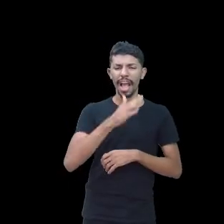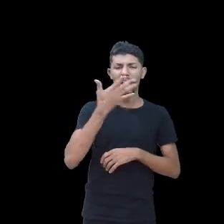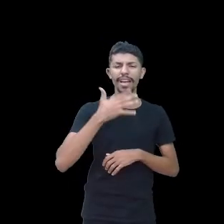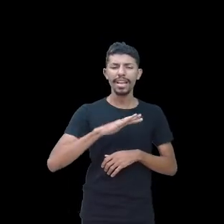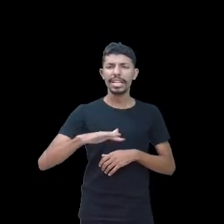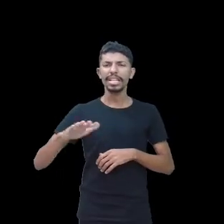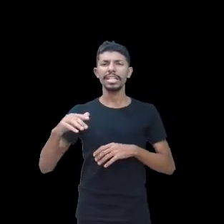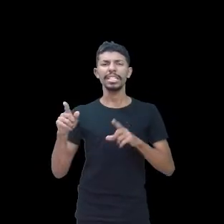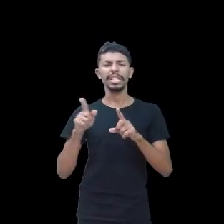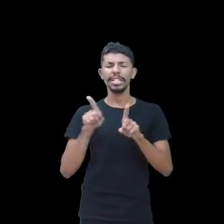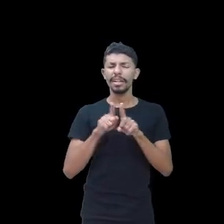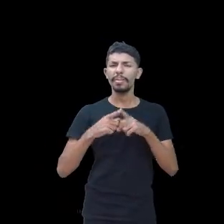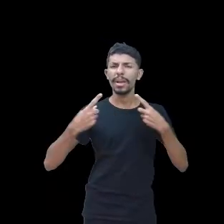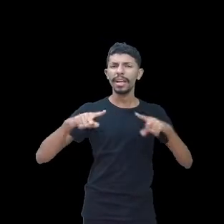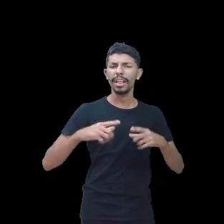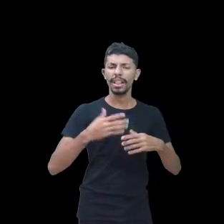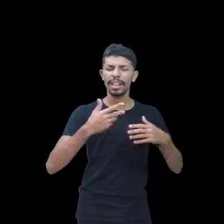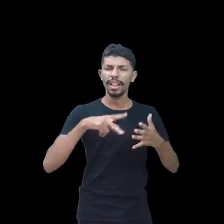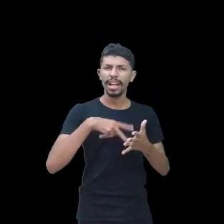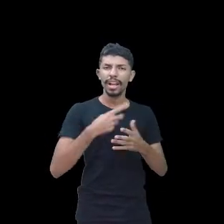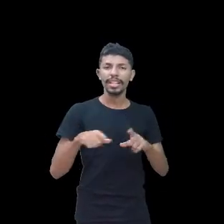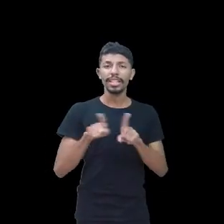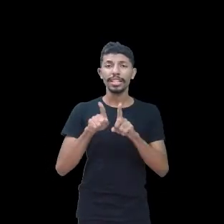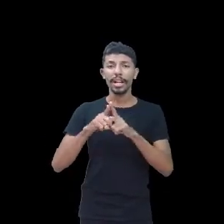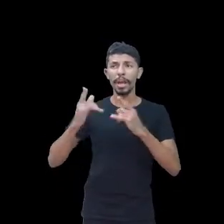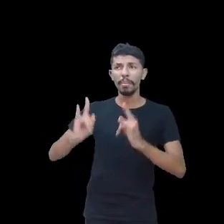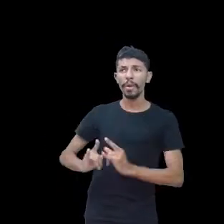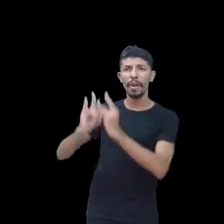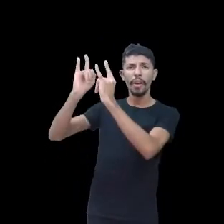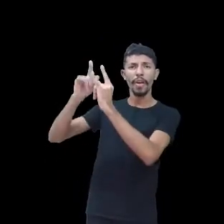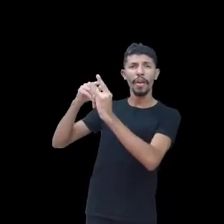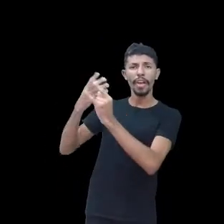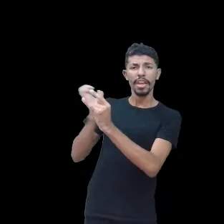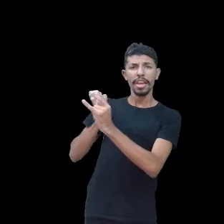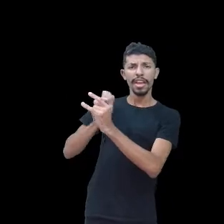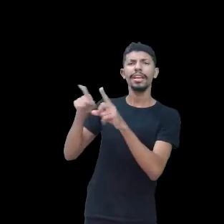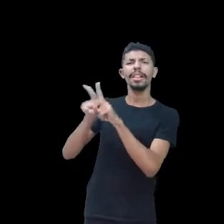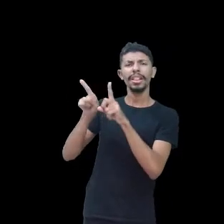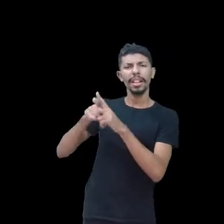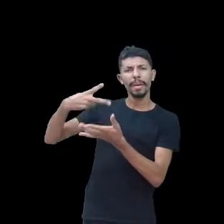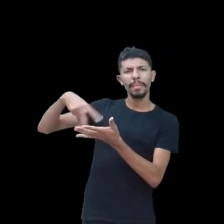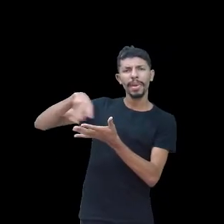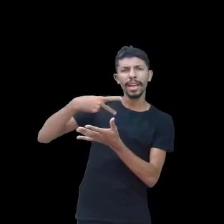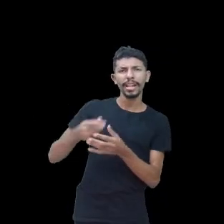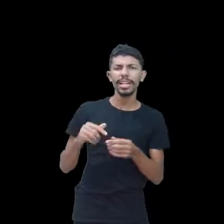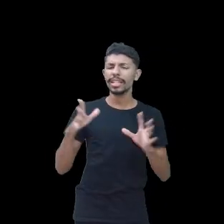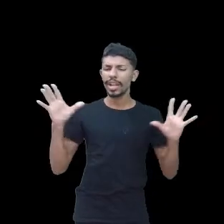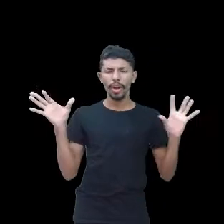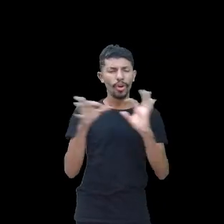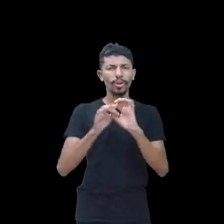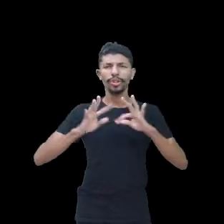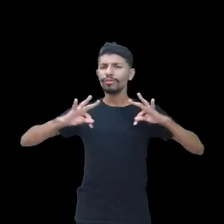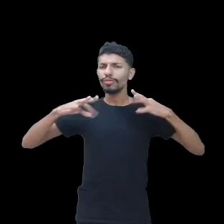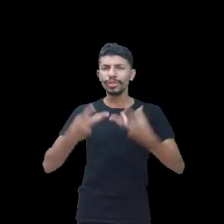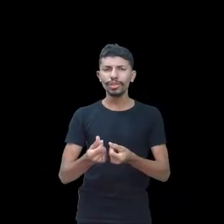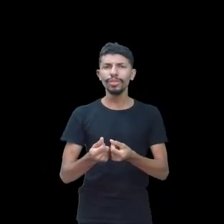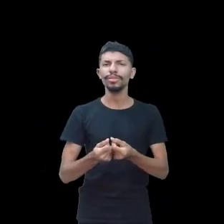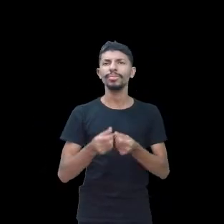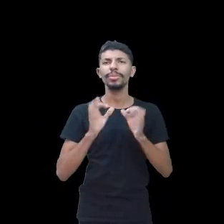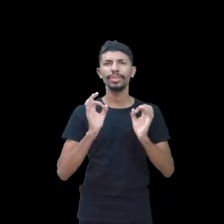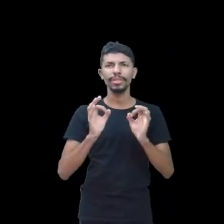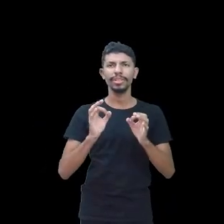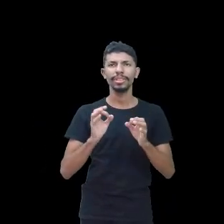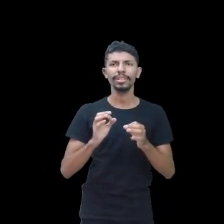mesmo, escama mesmo, no brega funk, pirrada. Então, tá ligado? É o ritmo que veio pra unir todo mundo num bolo só. É isso aí. Eu